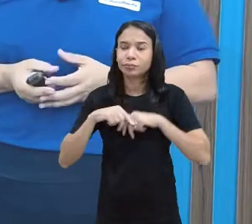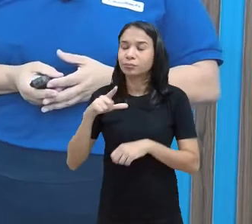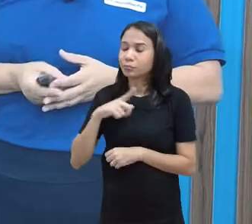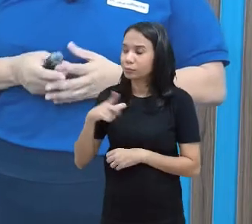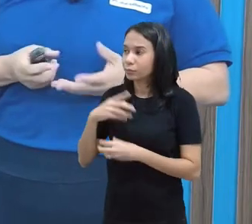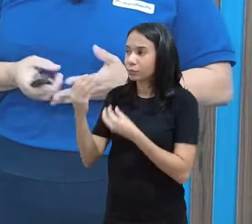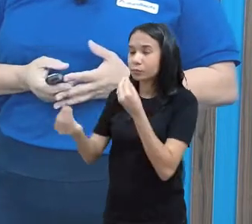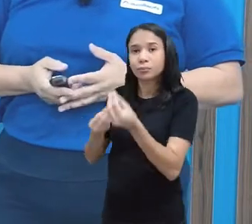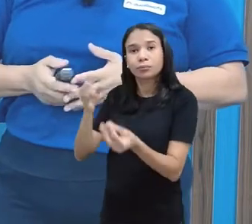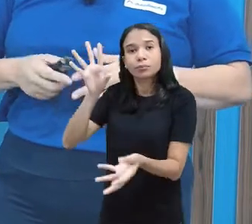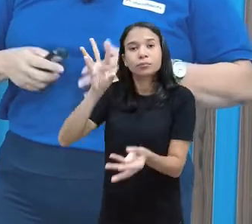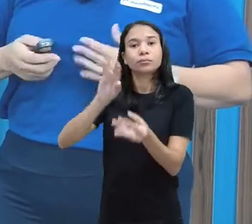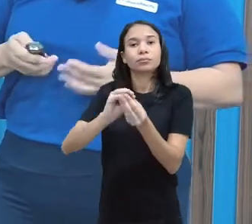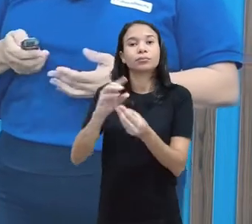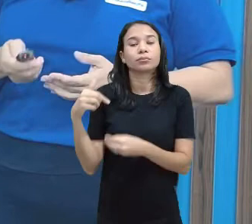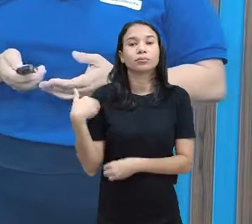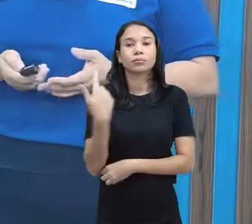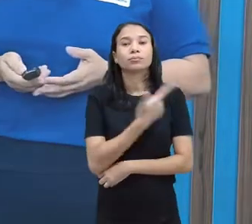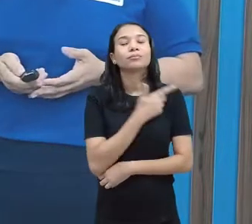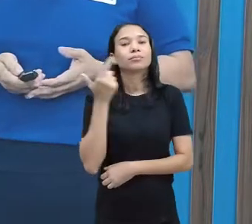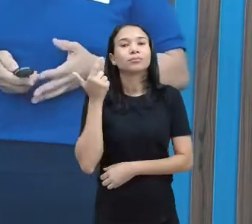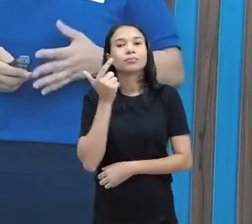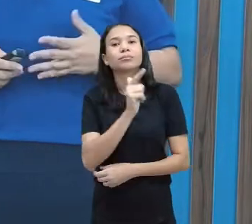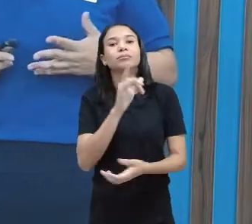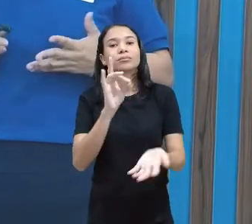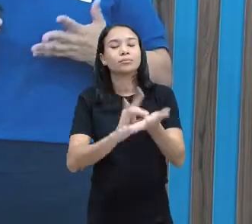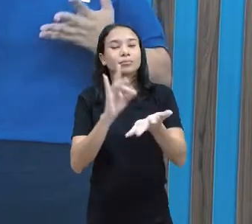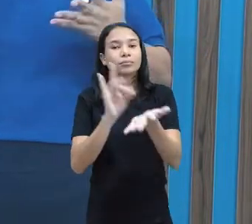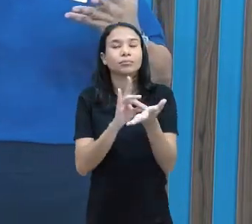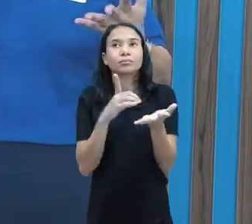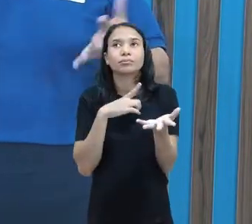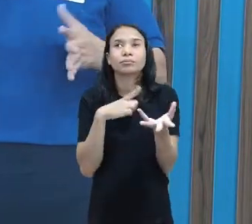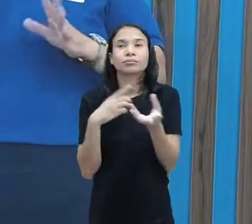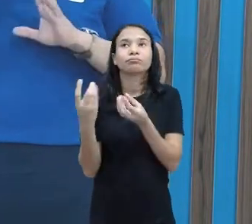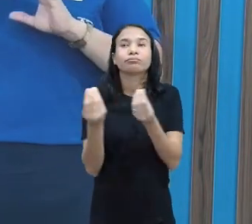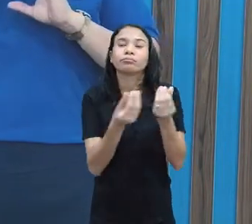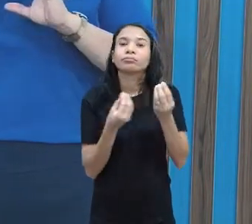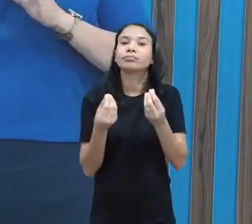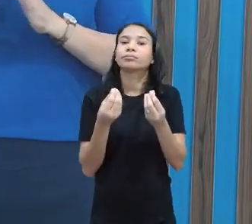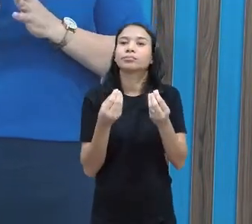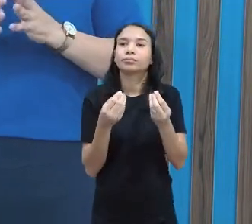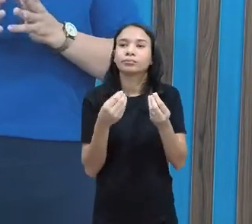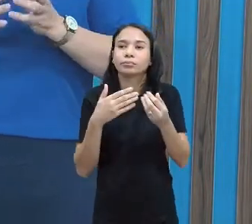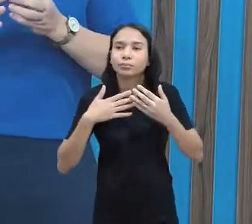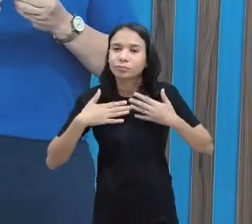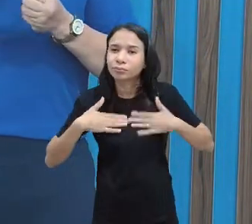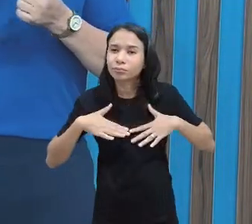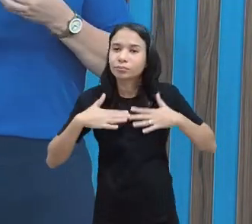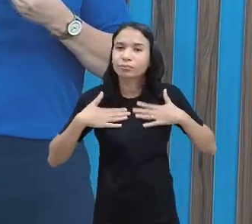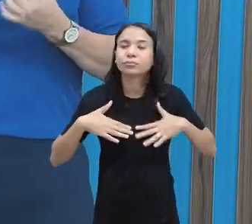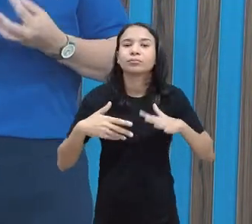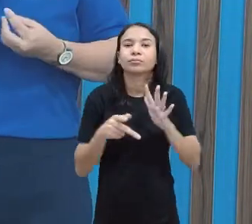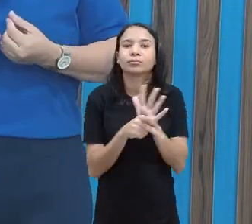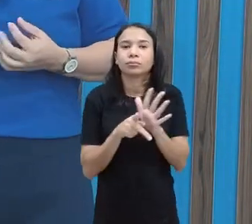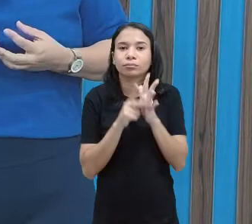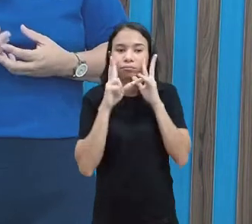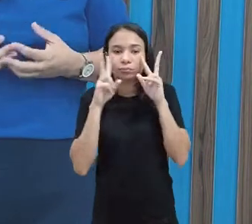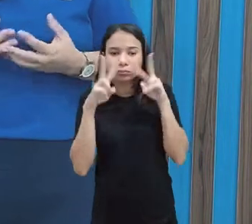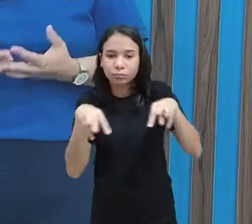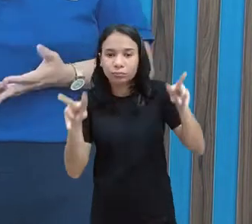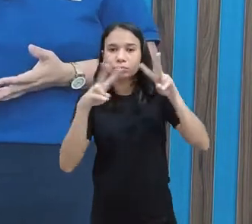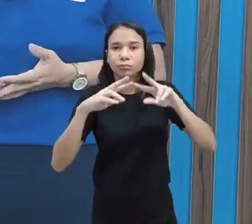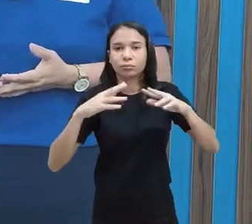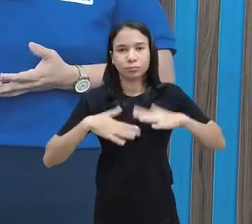corte aí para a gente poder ver com um pouquinho mais, né, com um olhar um pouquinho